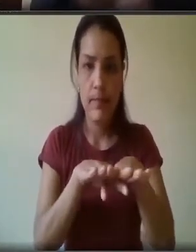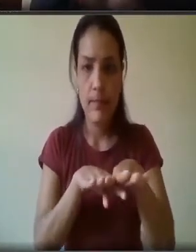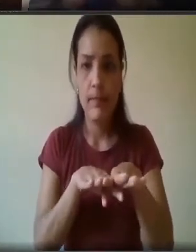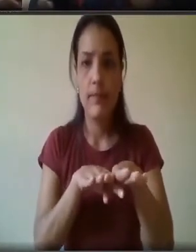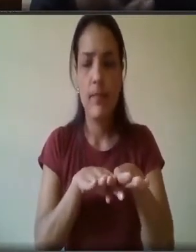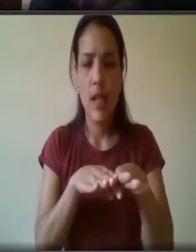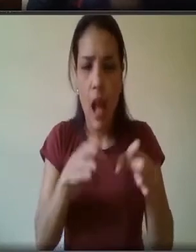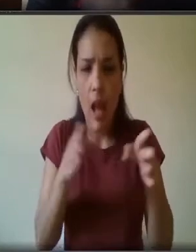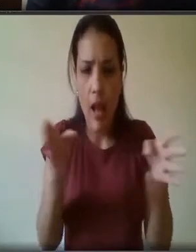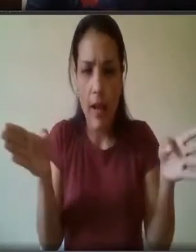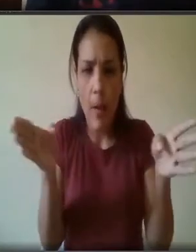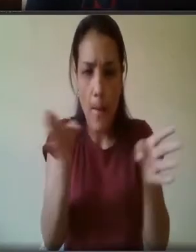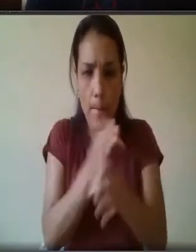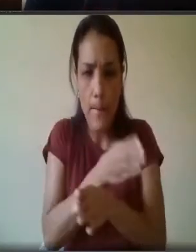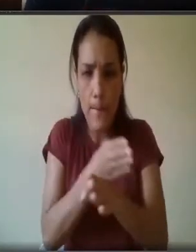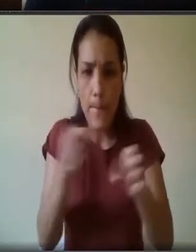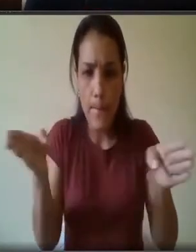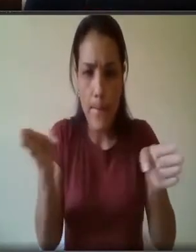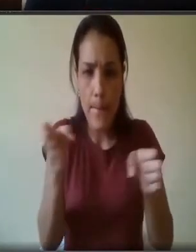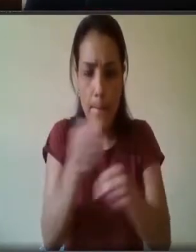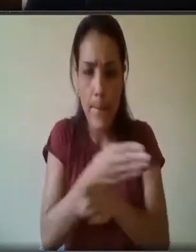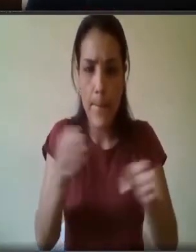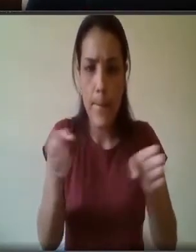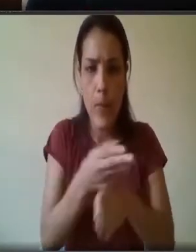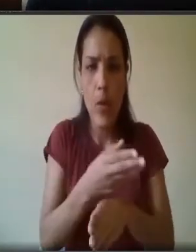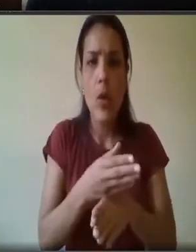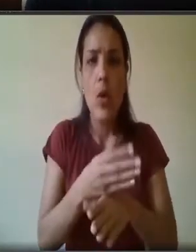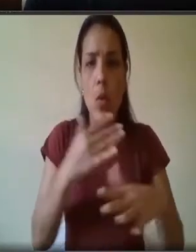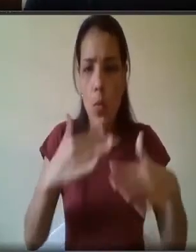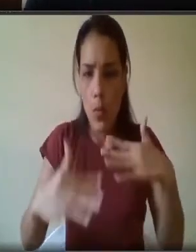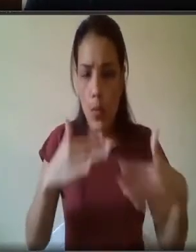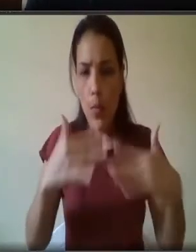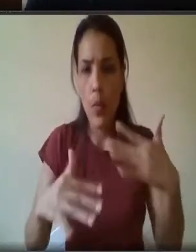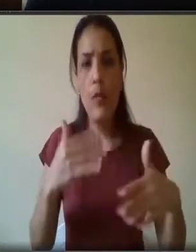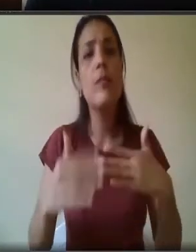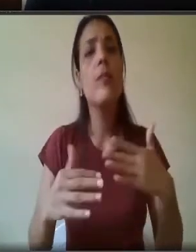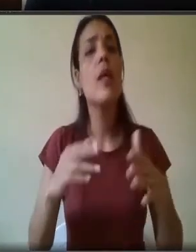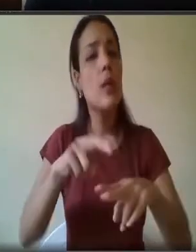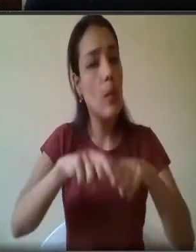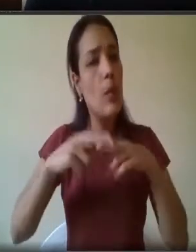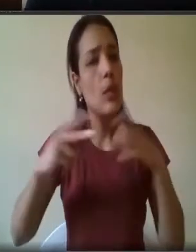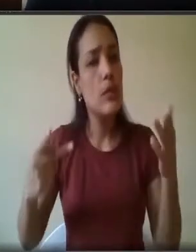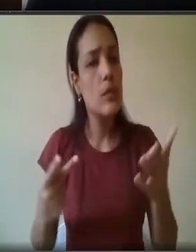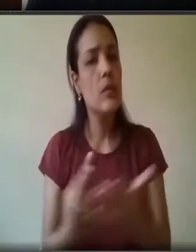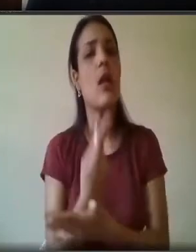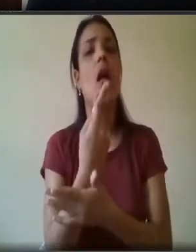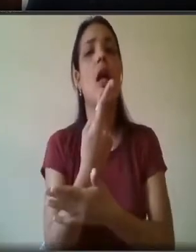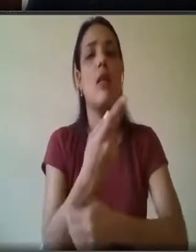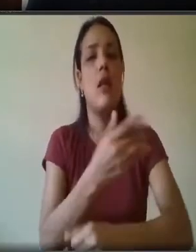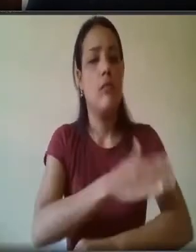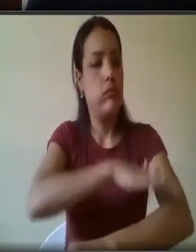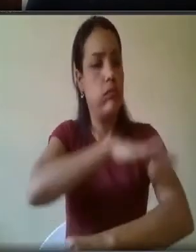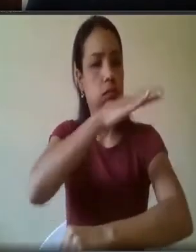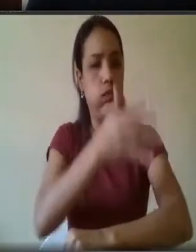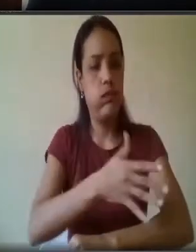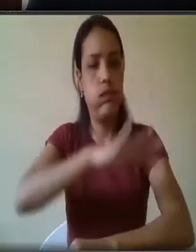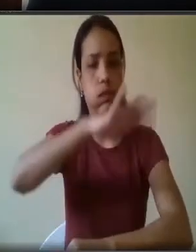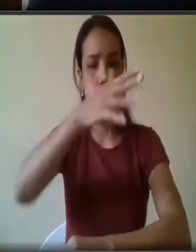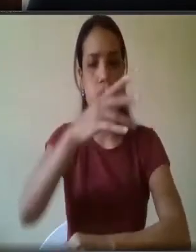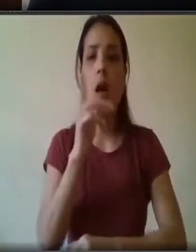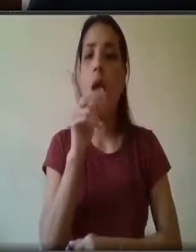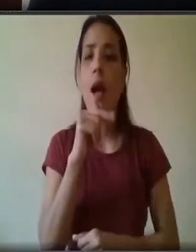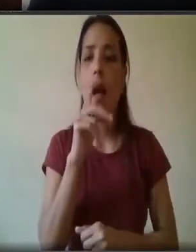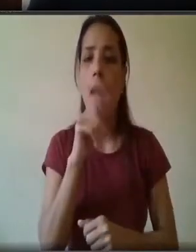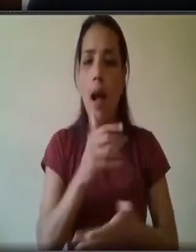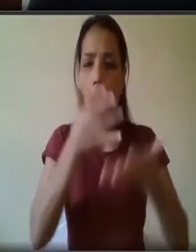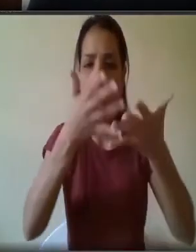um movimento que fez com que nascesse ondas aqui. Essas ondas, à medida que elas